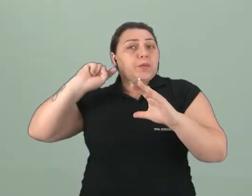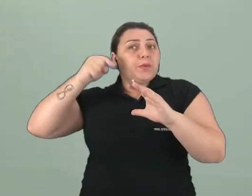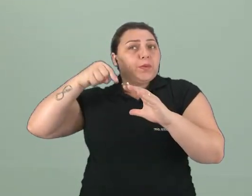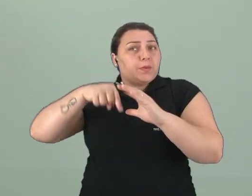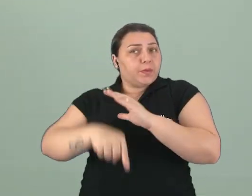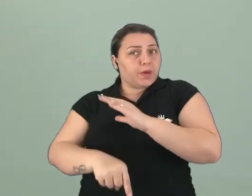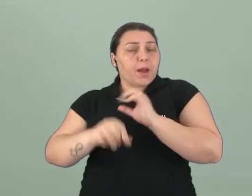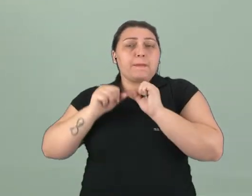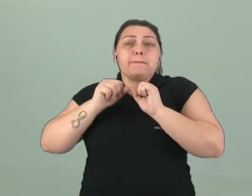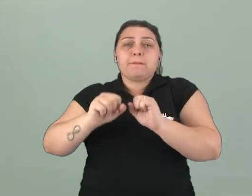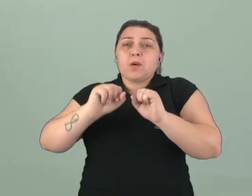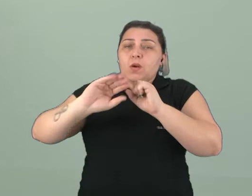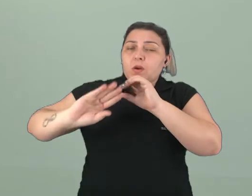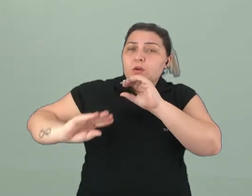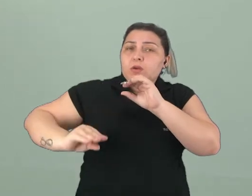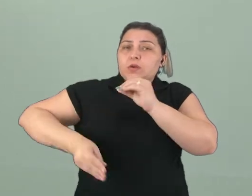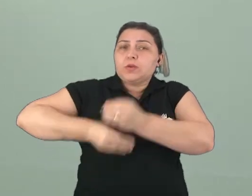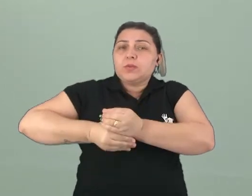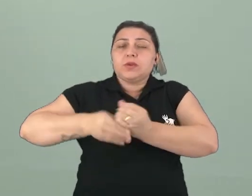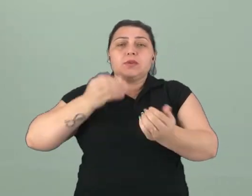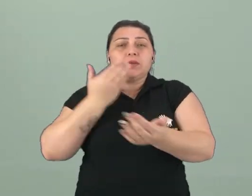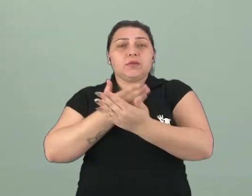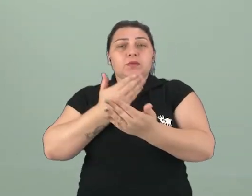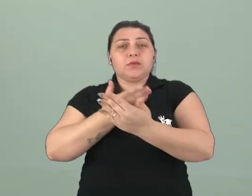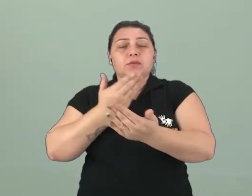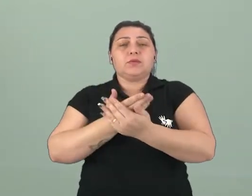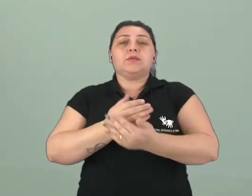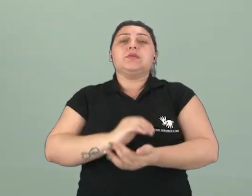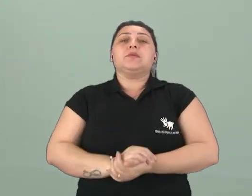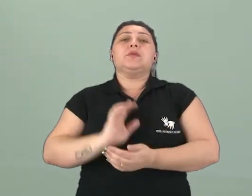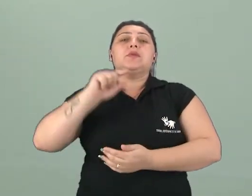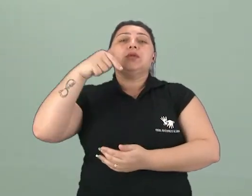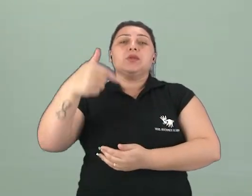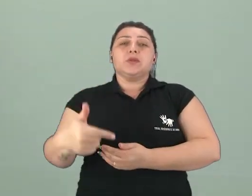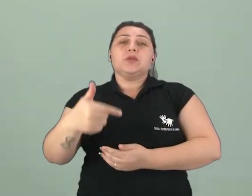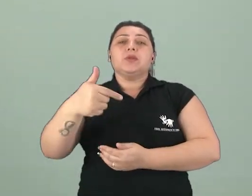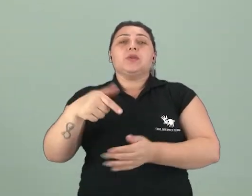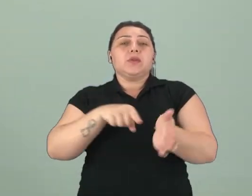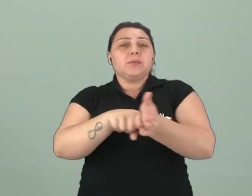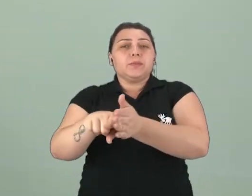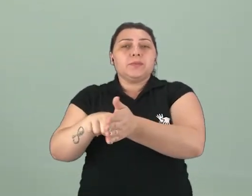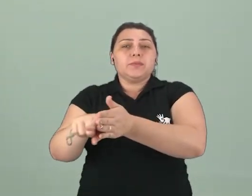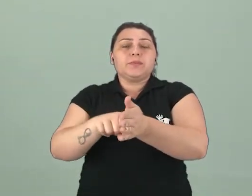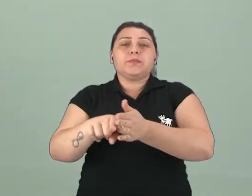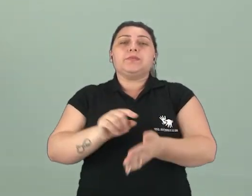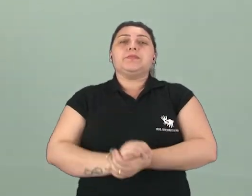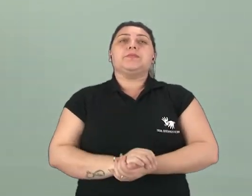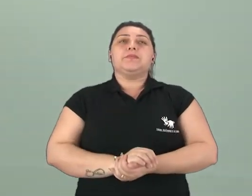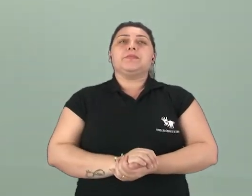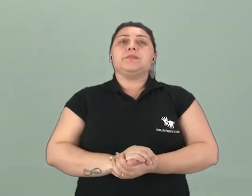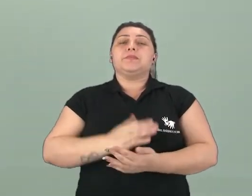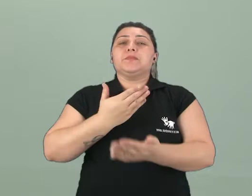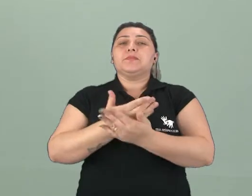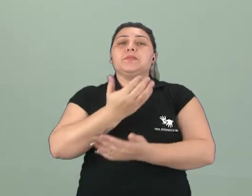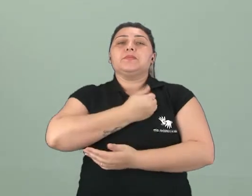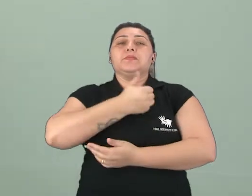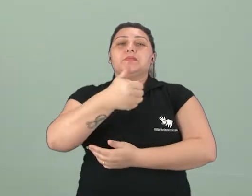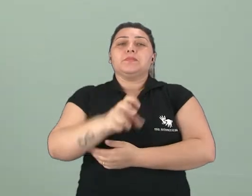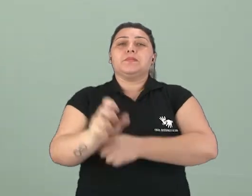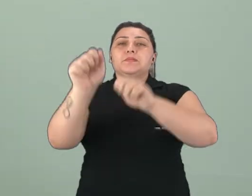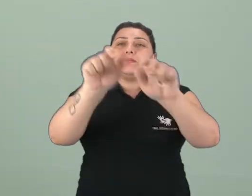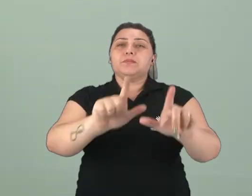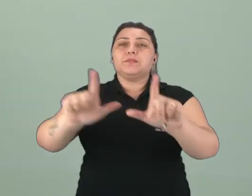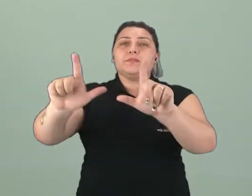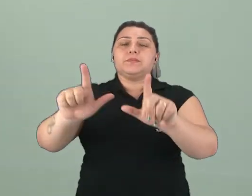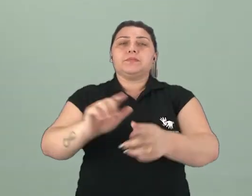aprofundar ou então pode complementar esses estudos aí através de outros canais, tá? Então vamos lá para a nossa aula de número 15 na tela.